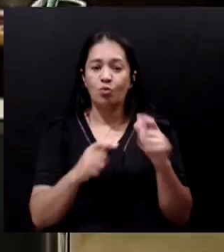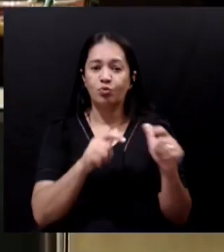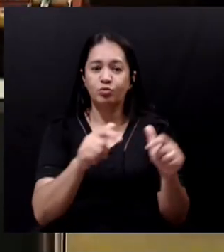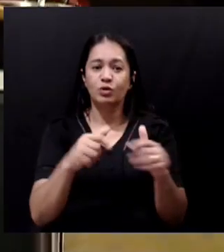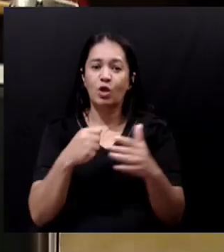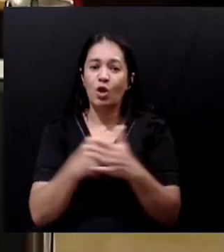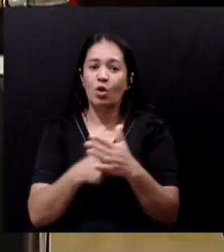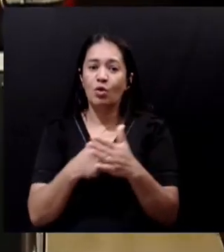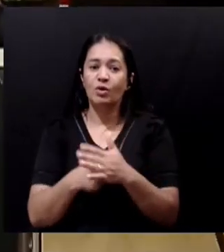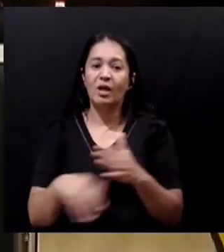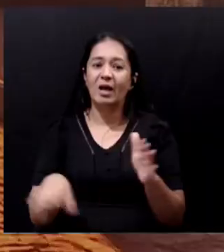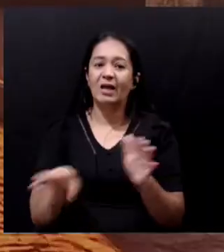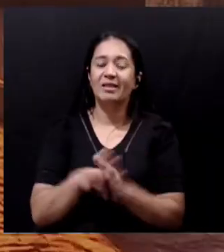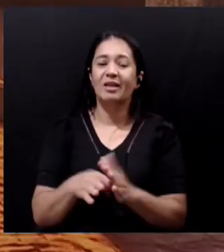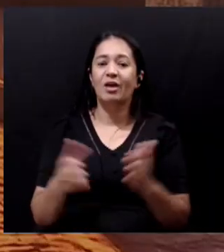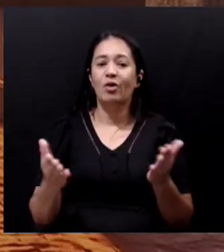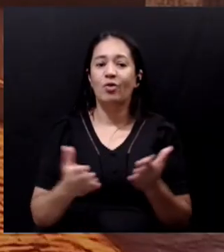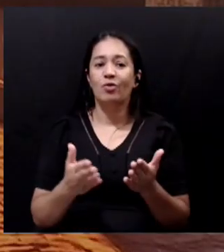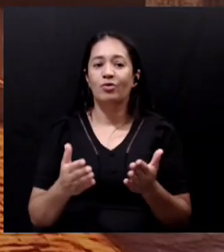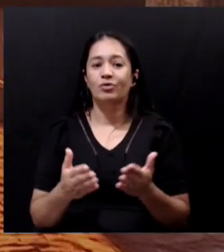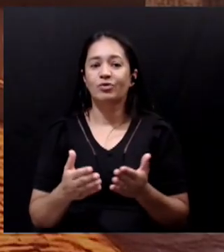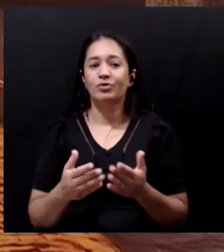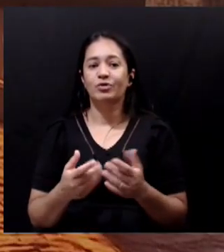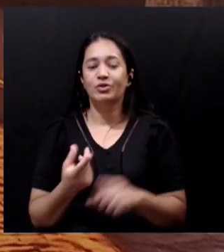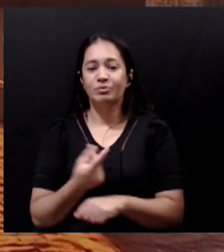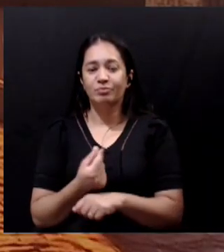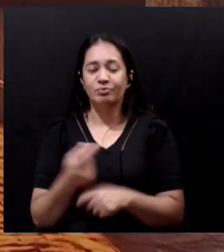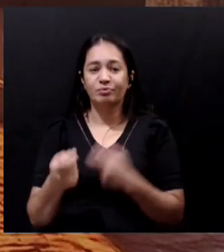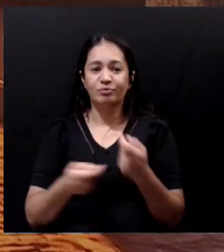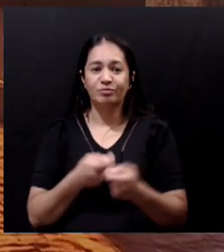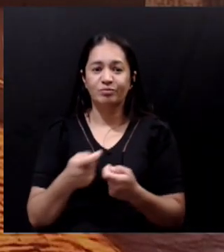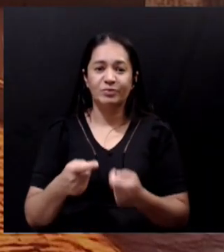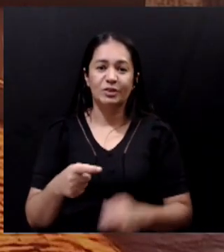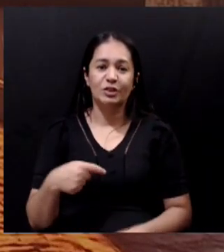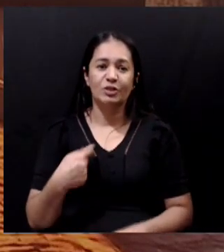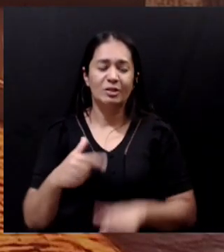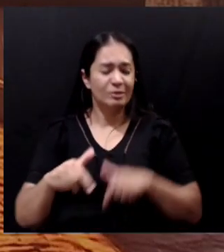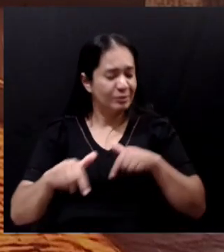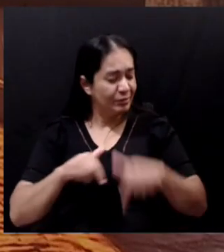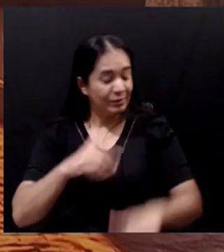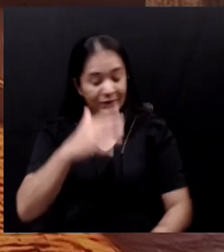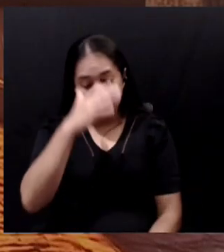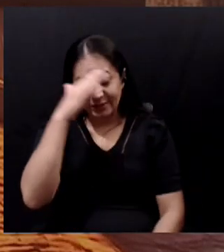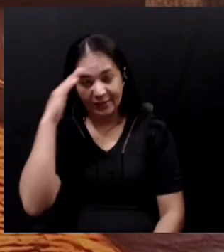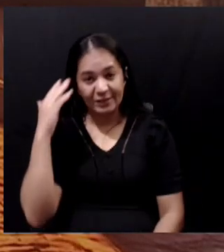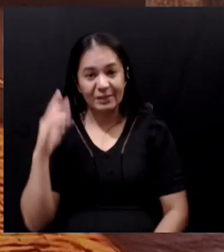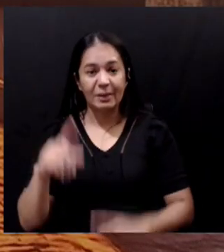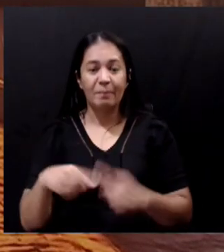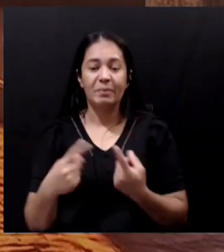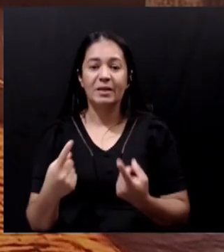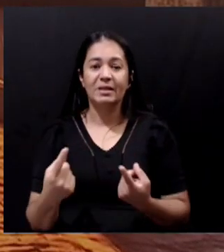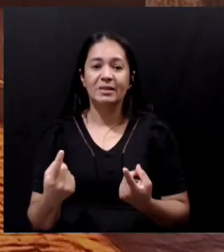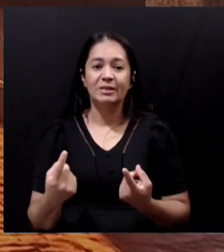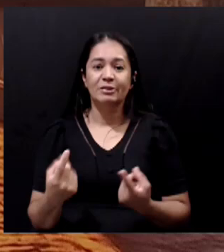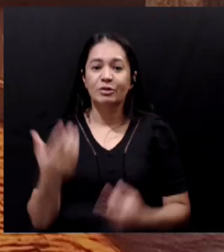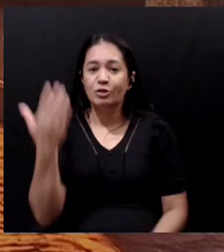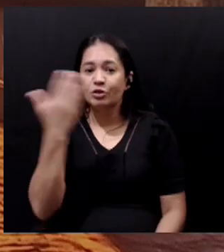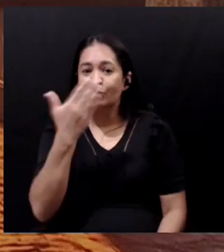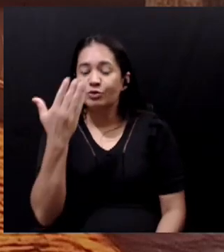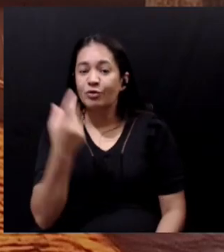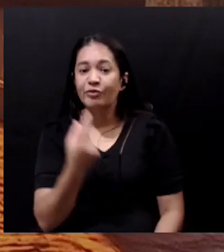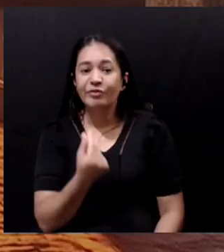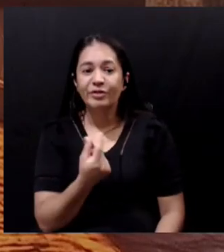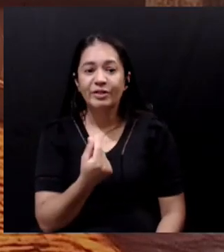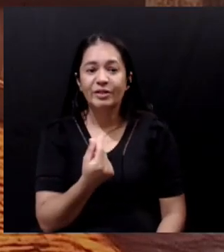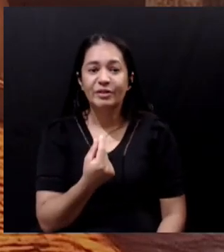para recompor as finanças. Trabalhamos bastante, só que a gente não via, né, o dinheiro, as